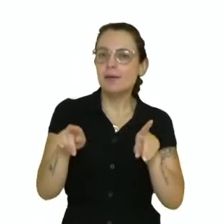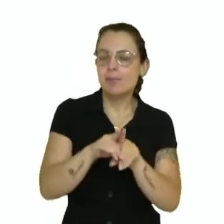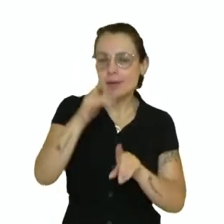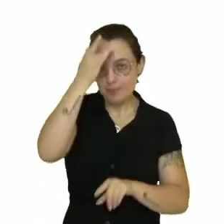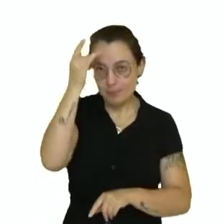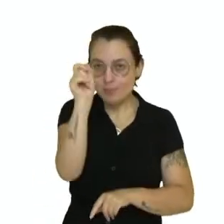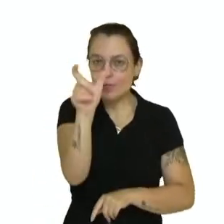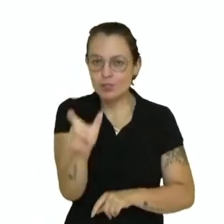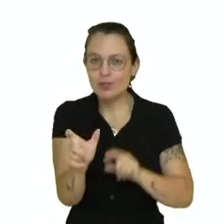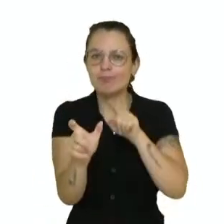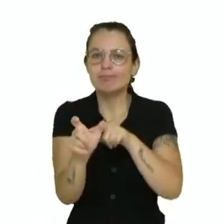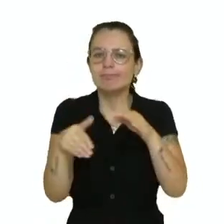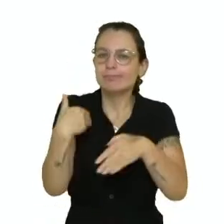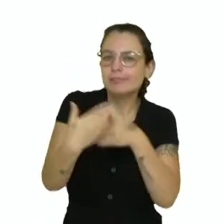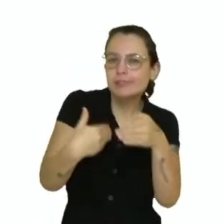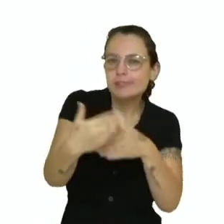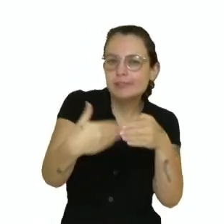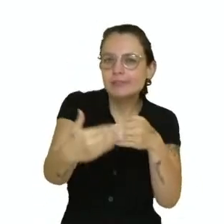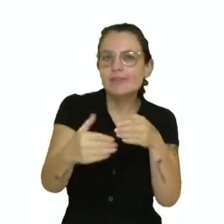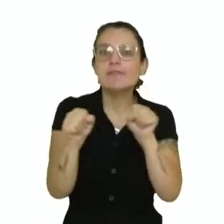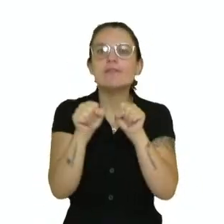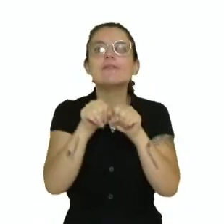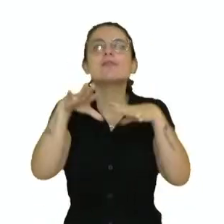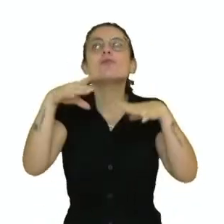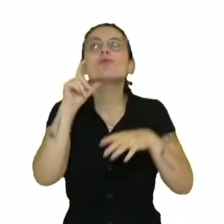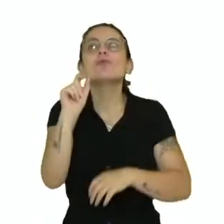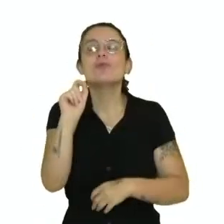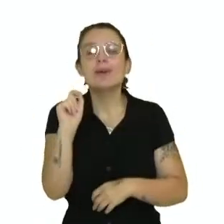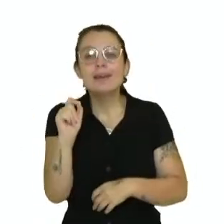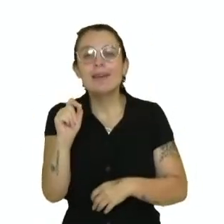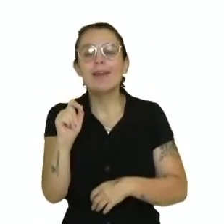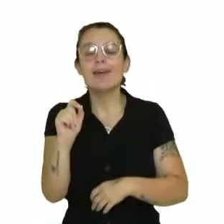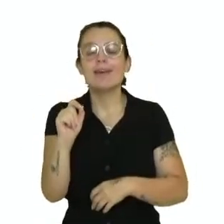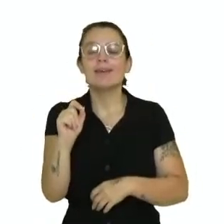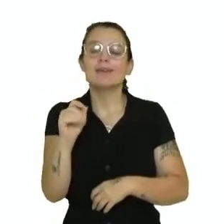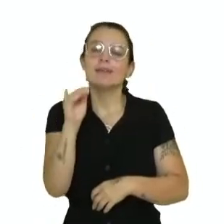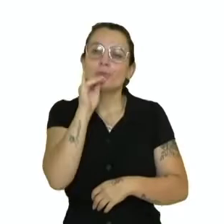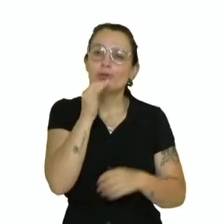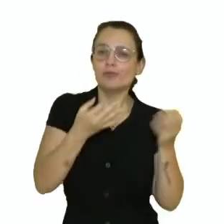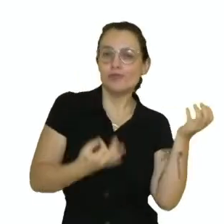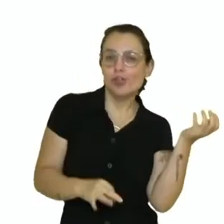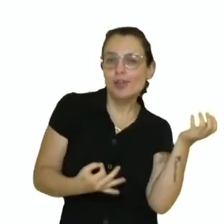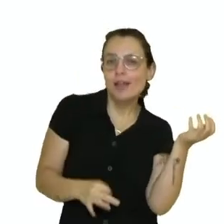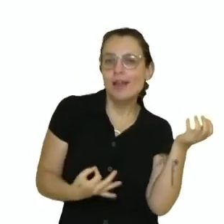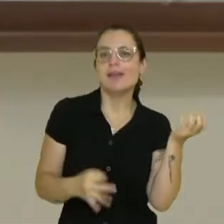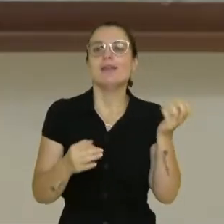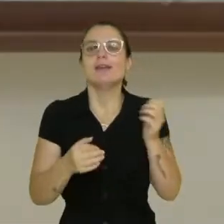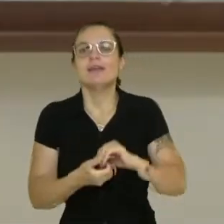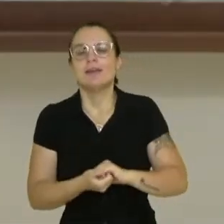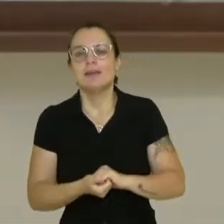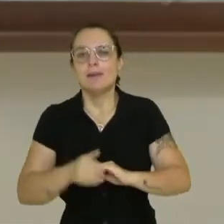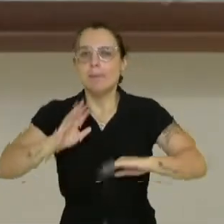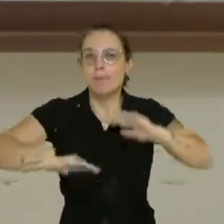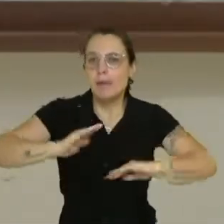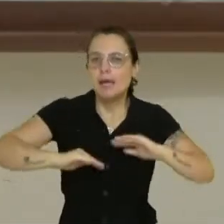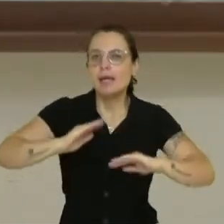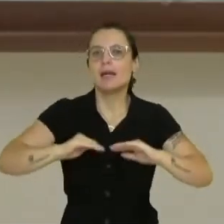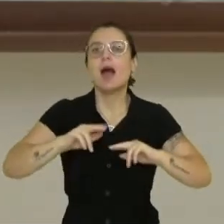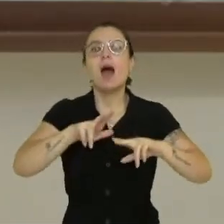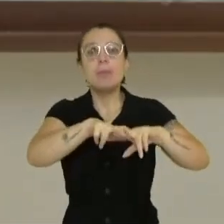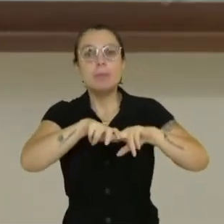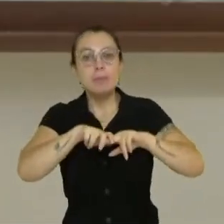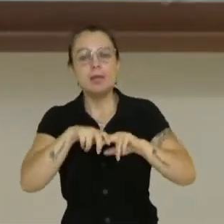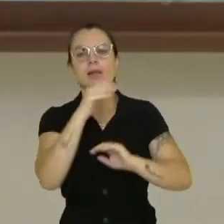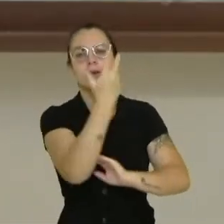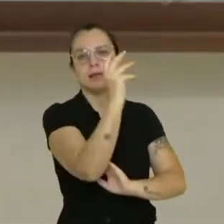começou a desenvolver instrumentos musicais a partir de objetos da natureza. Vamos observar aqui também